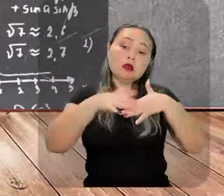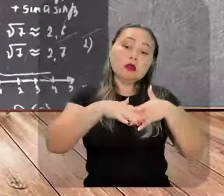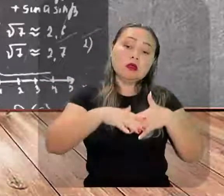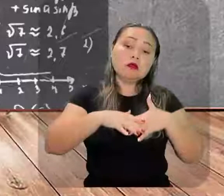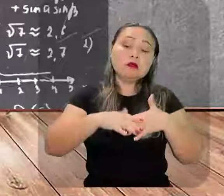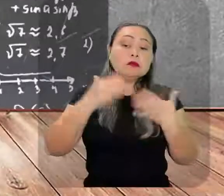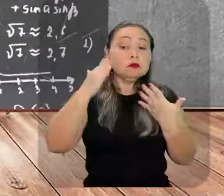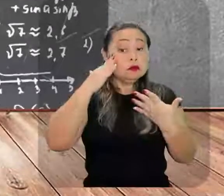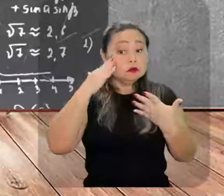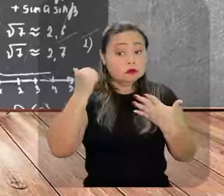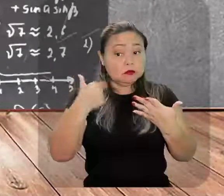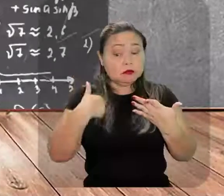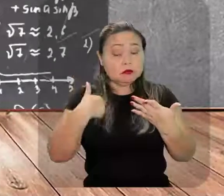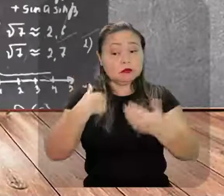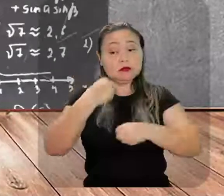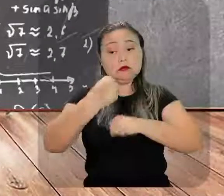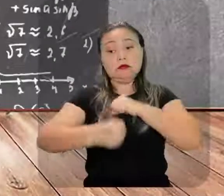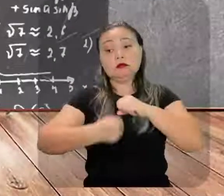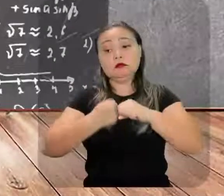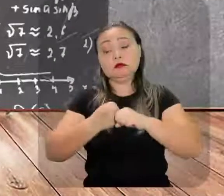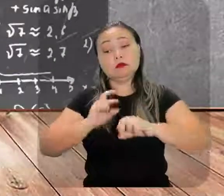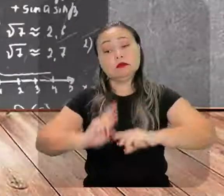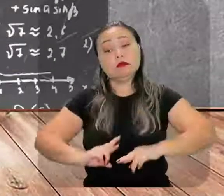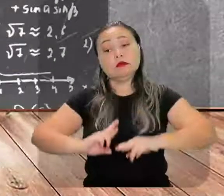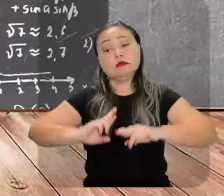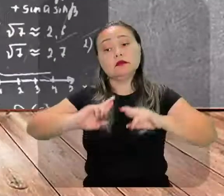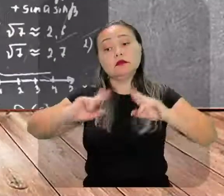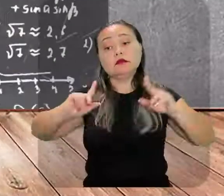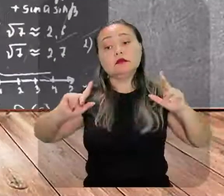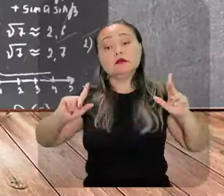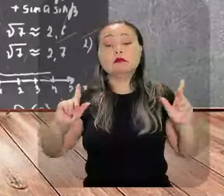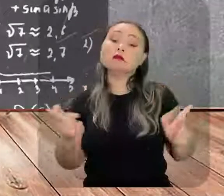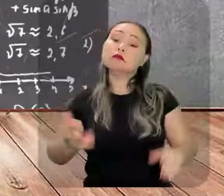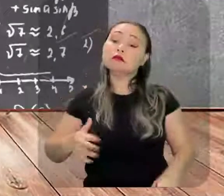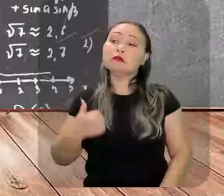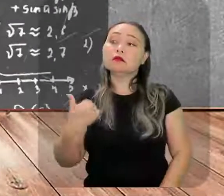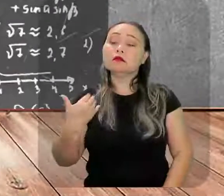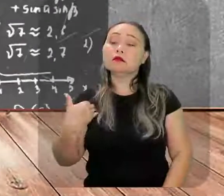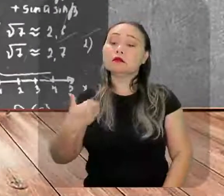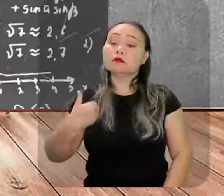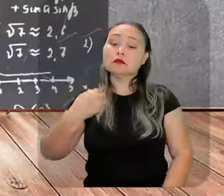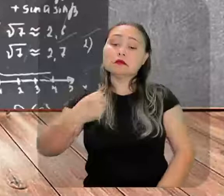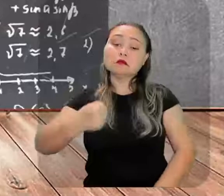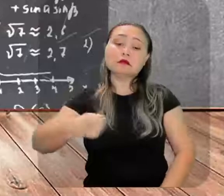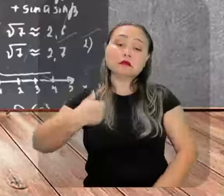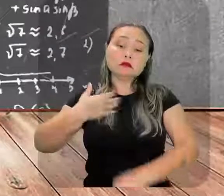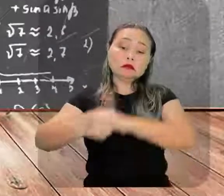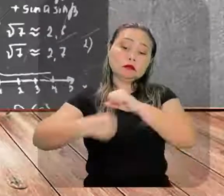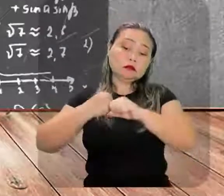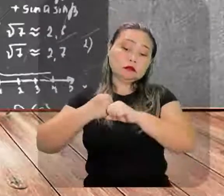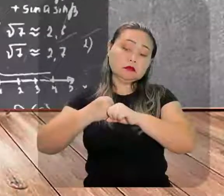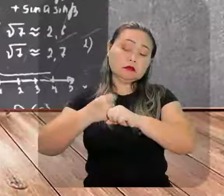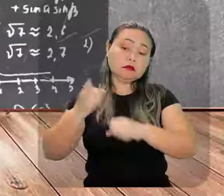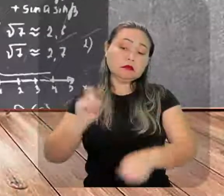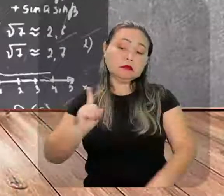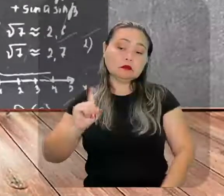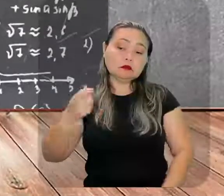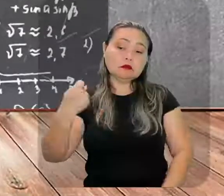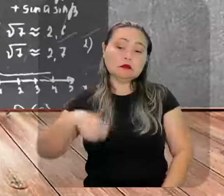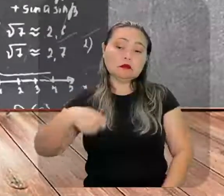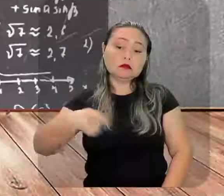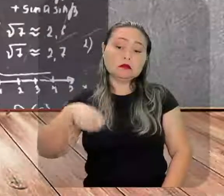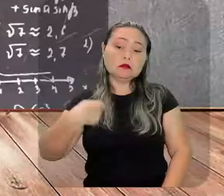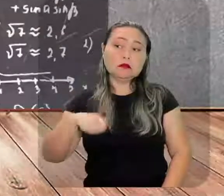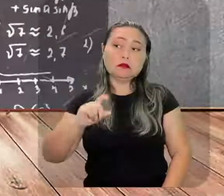um ano... né? Foi um ano atípico, né? Não é um ano convencional. Mas esse ano, atípico ou não, nós